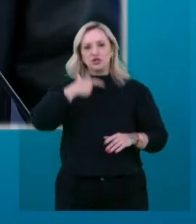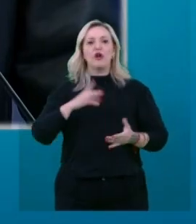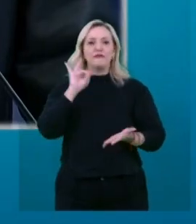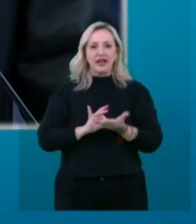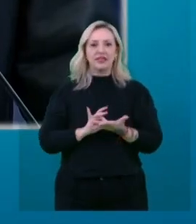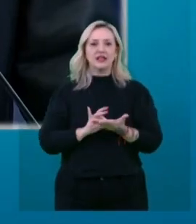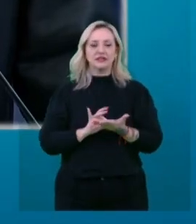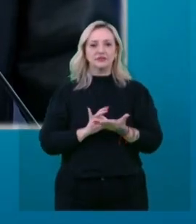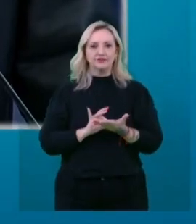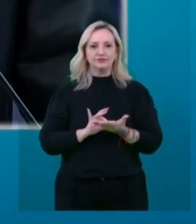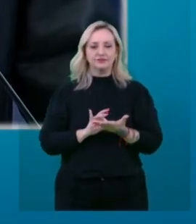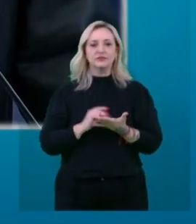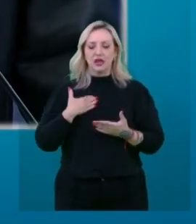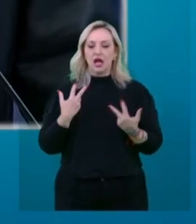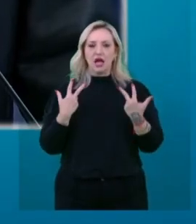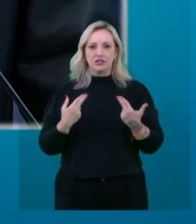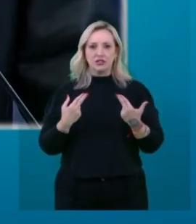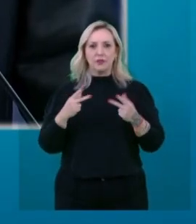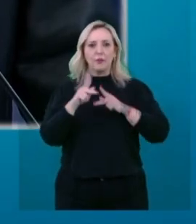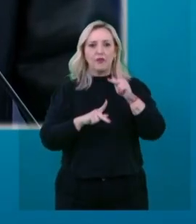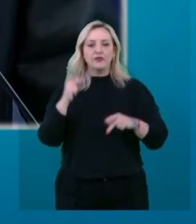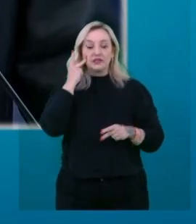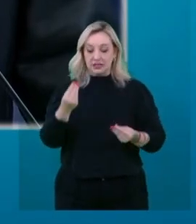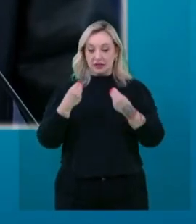sincero e seria assim com o povo de São Paulo se me der oportunidade de ser